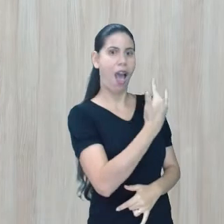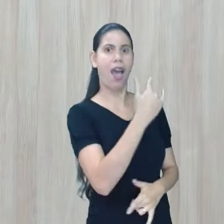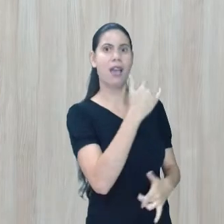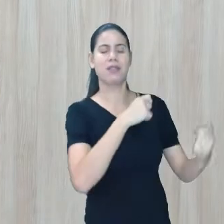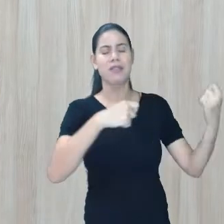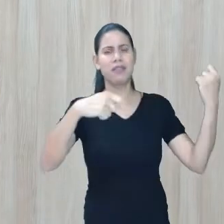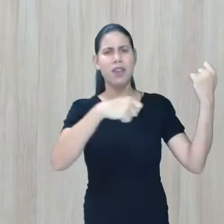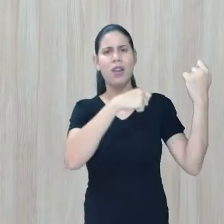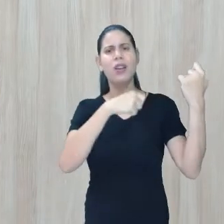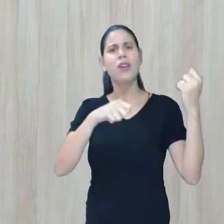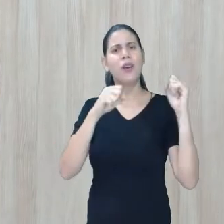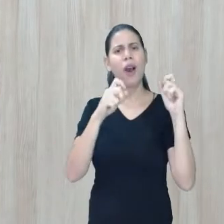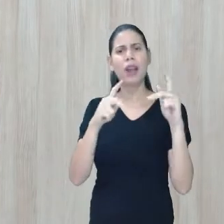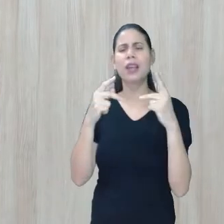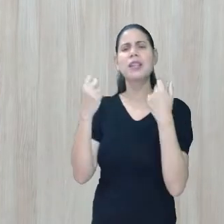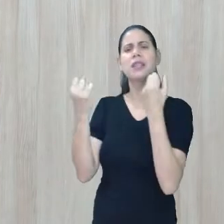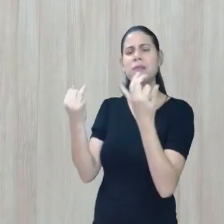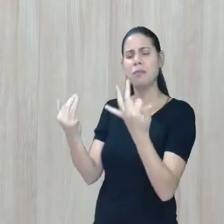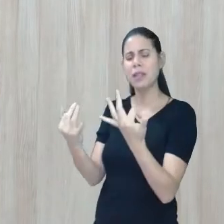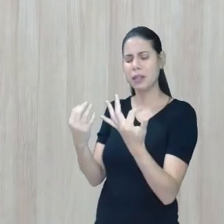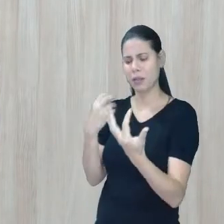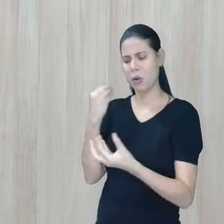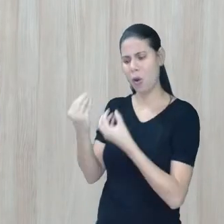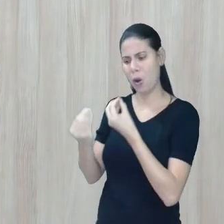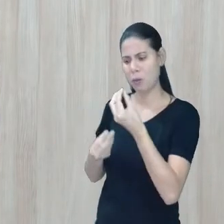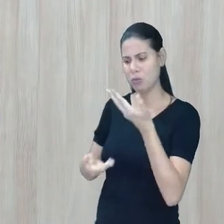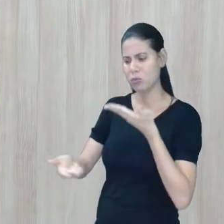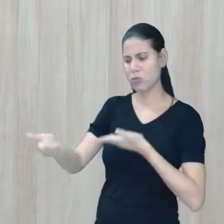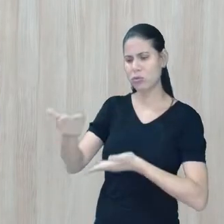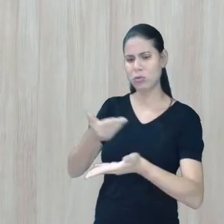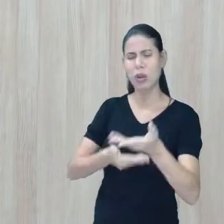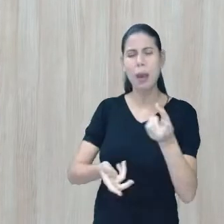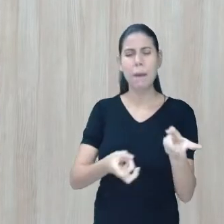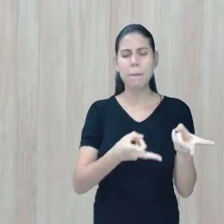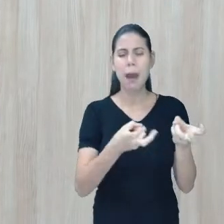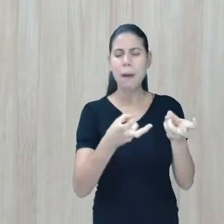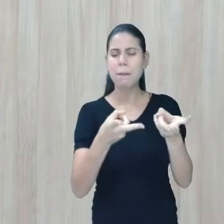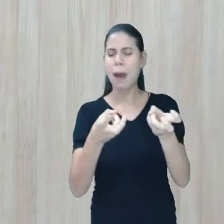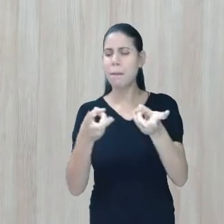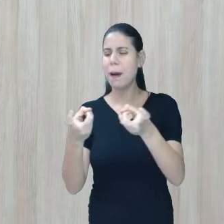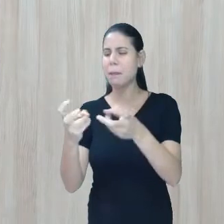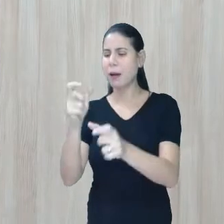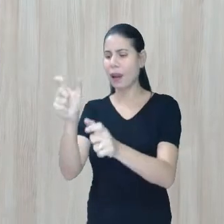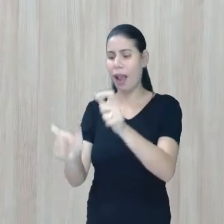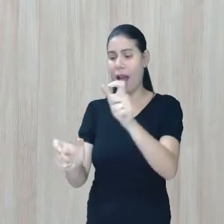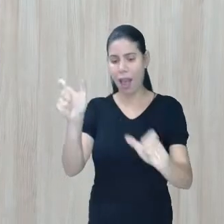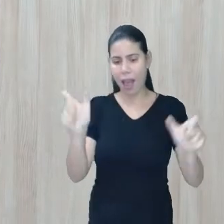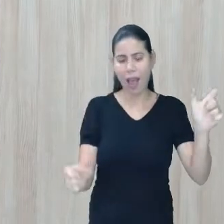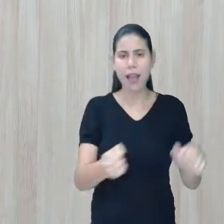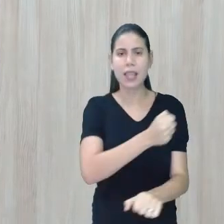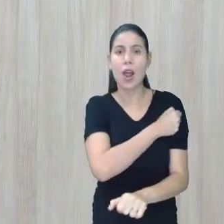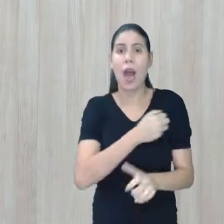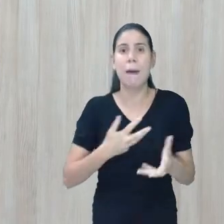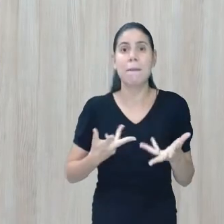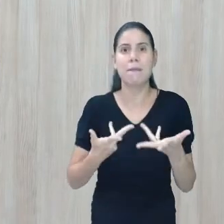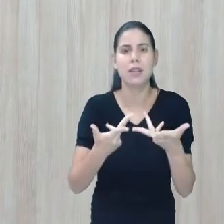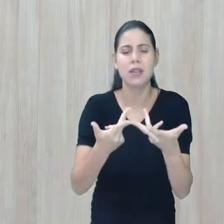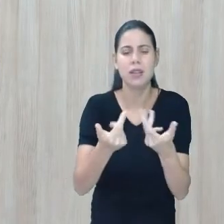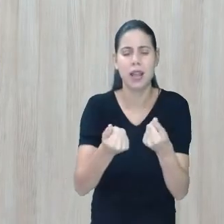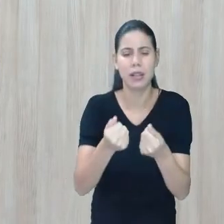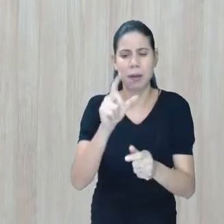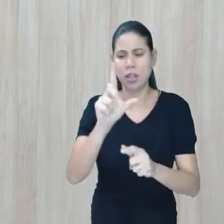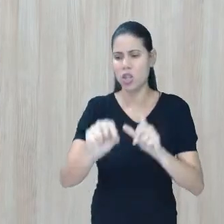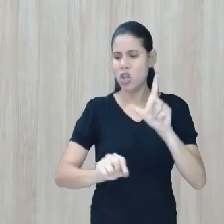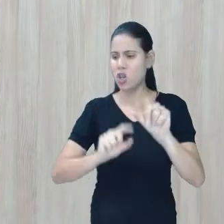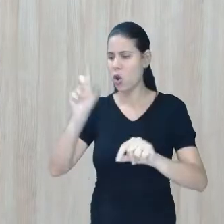um pouco sobre isso, sobre essa sua interação, para perceber as habilidades de cada pessoa, de cada estudante, para definir o